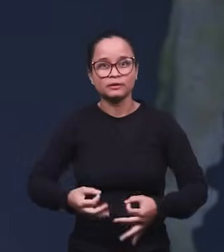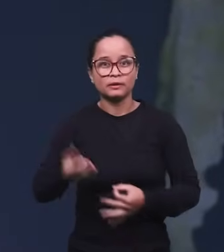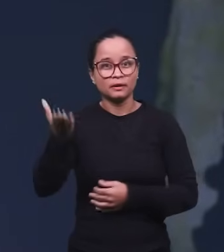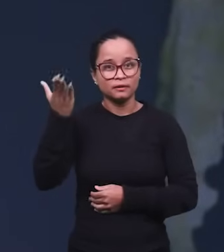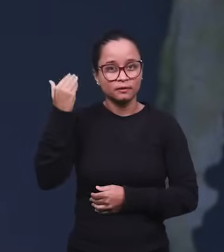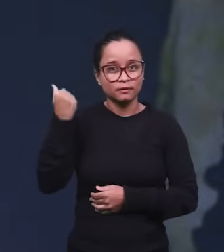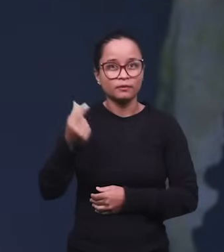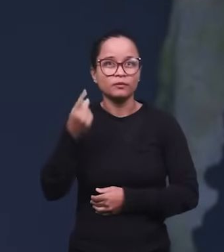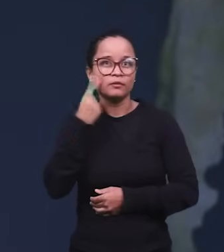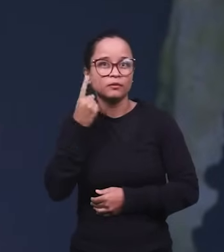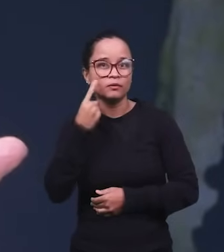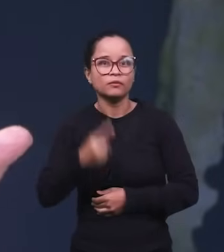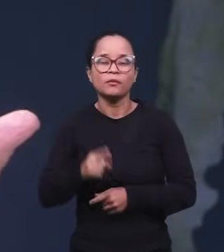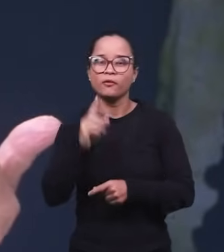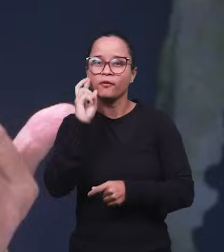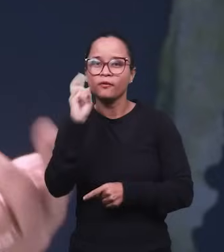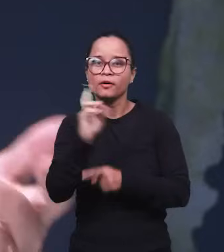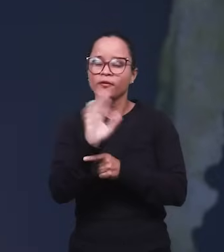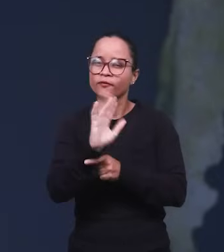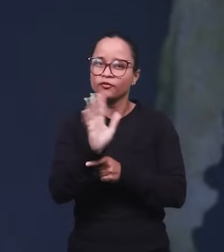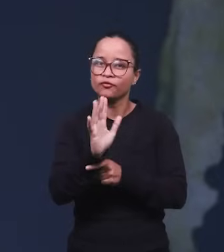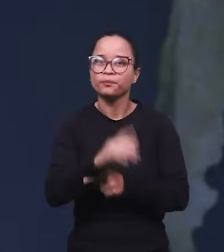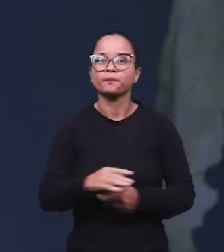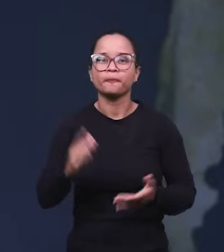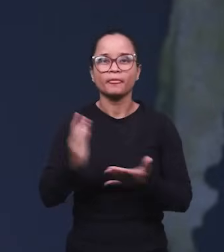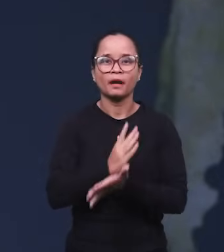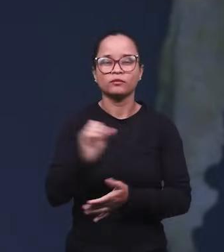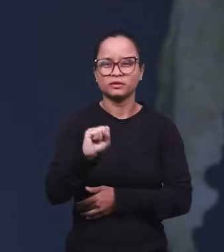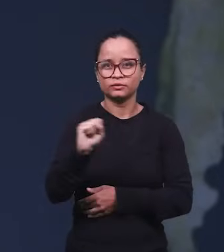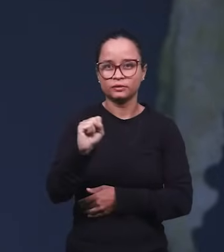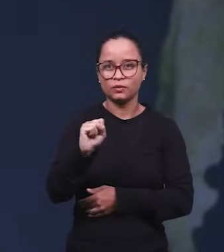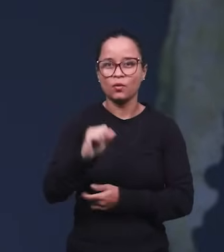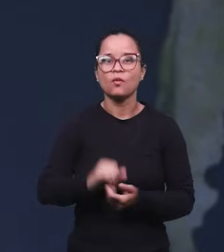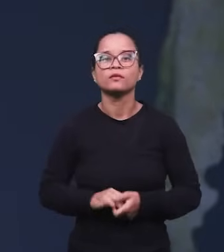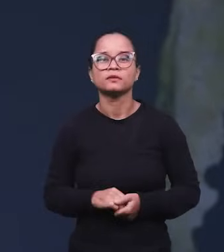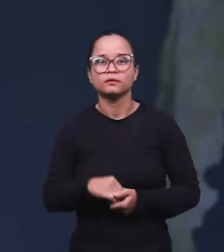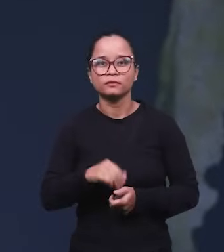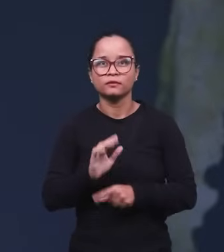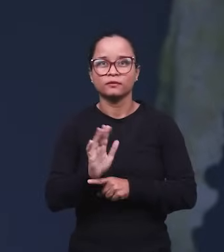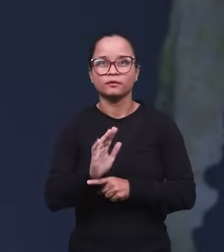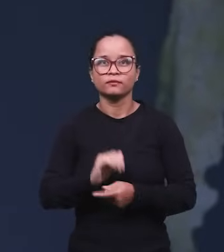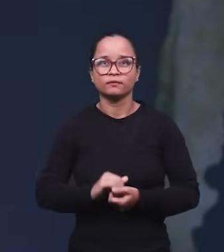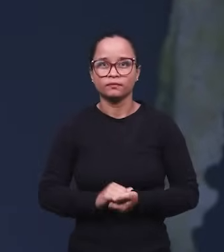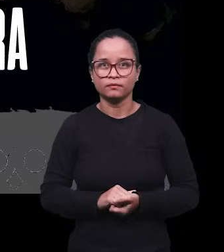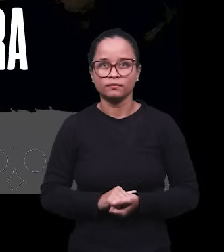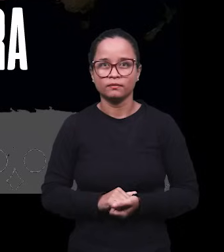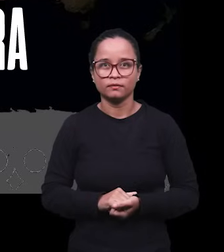nós tivemos, né? Vamos assistir então aqui alguns segundos desse vídeo.